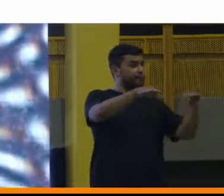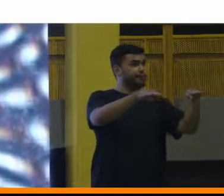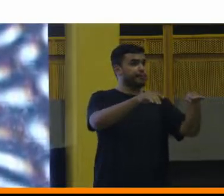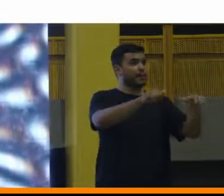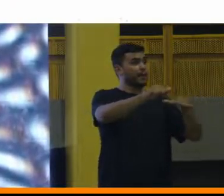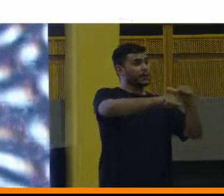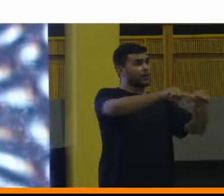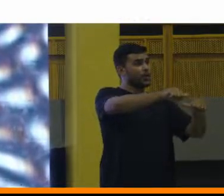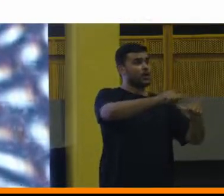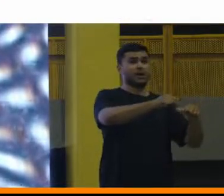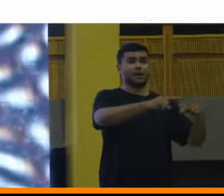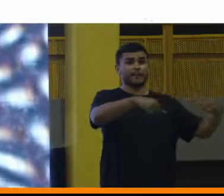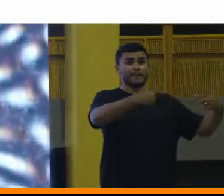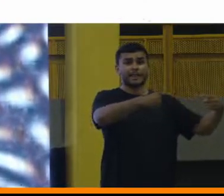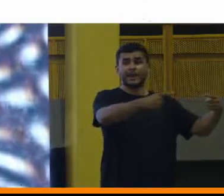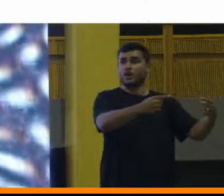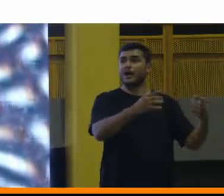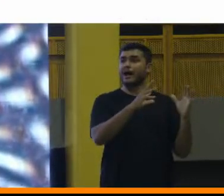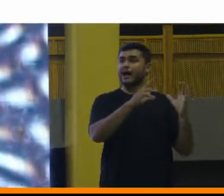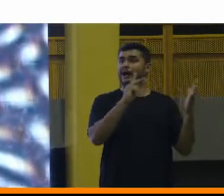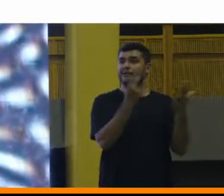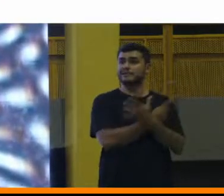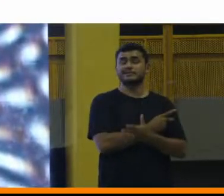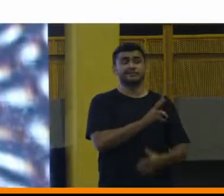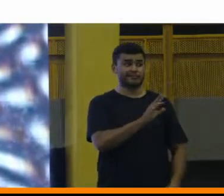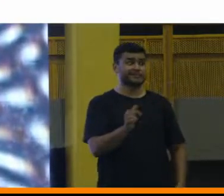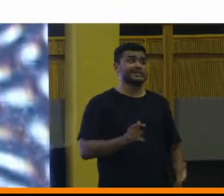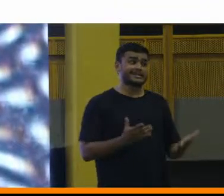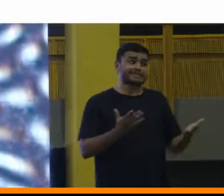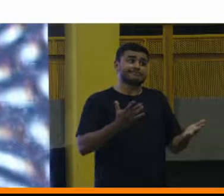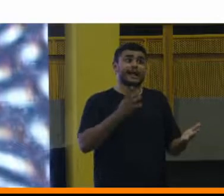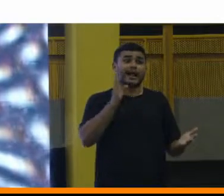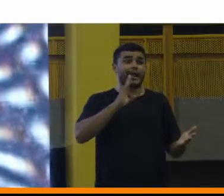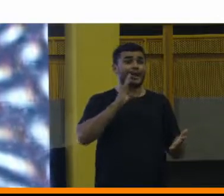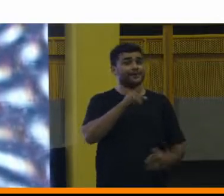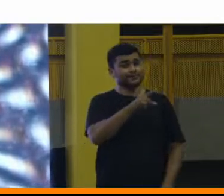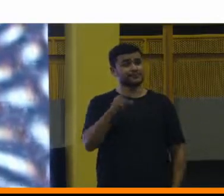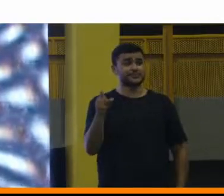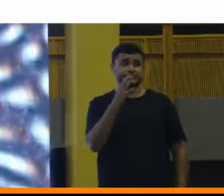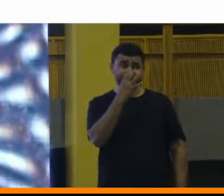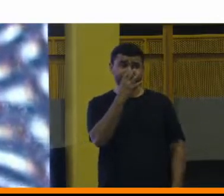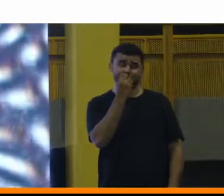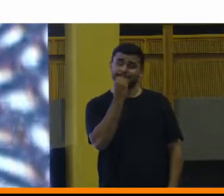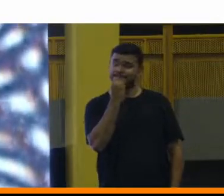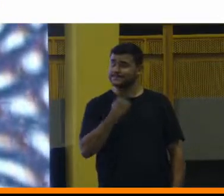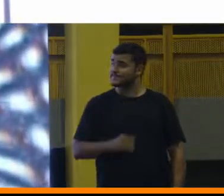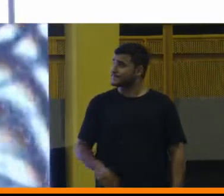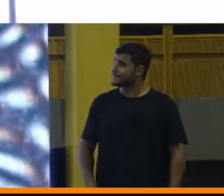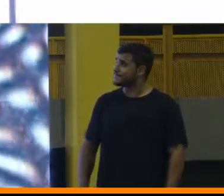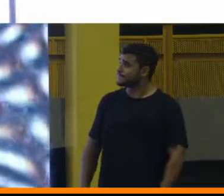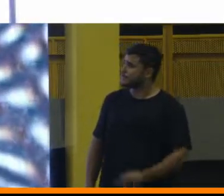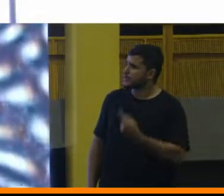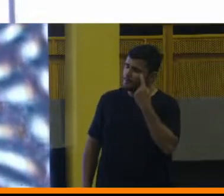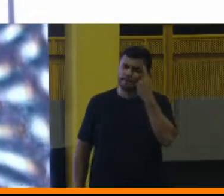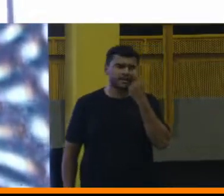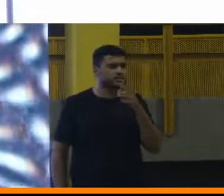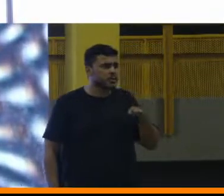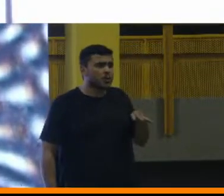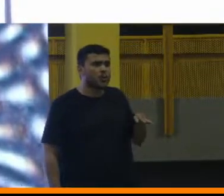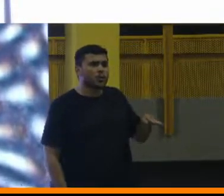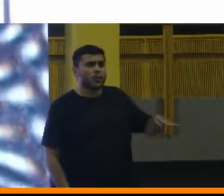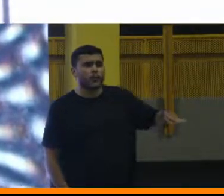tem uma loucura dessa é divertido, vale a pena. Mas está aí a curva. Como é que